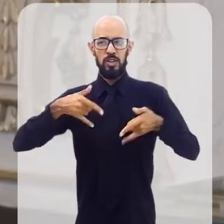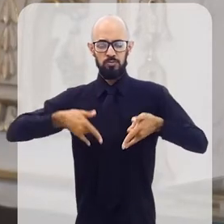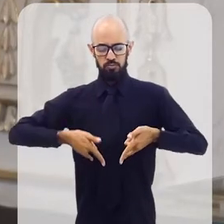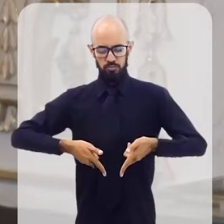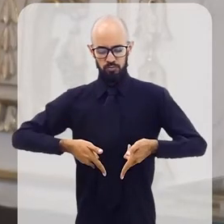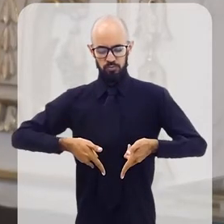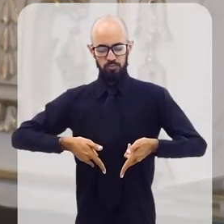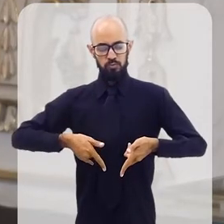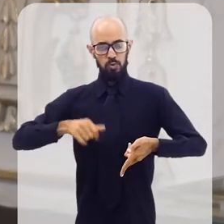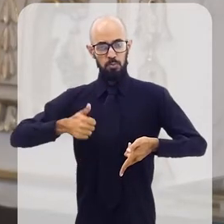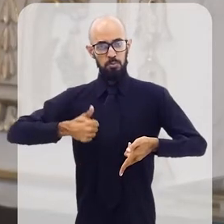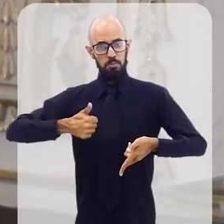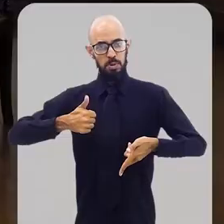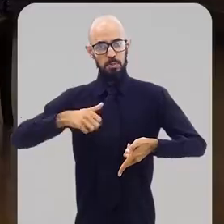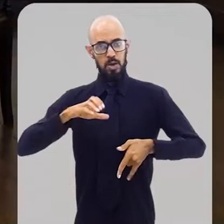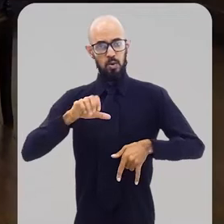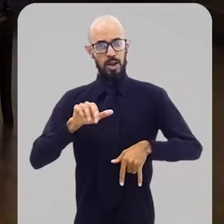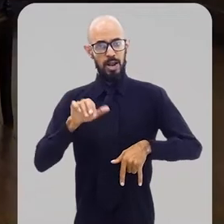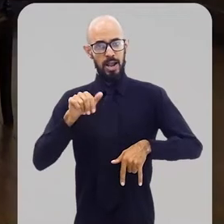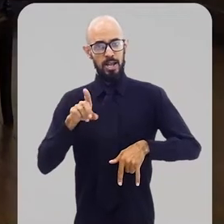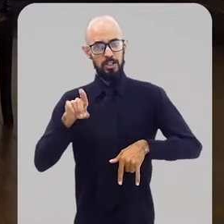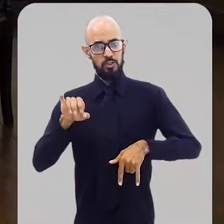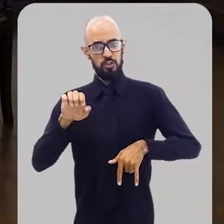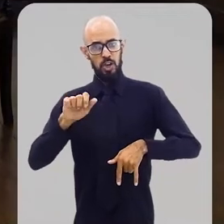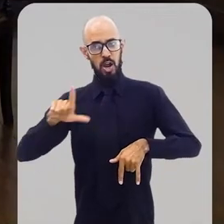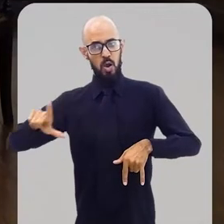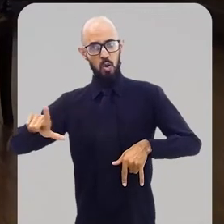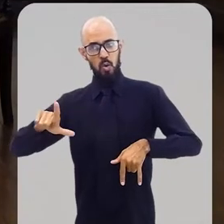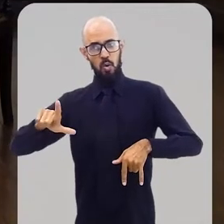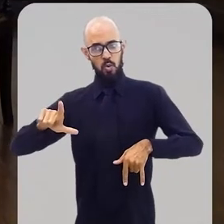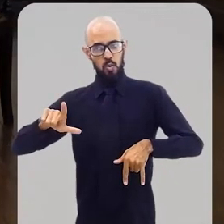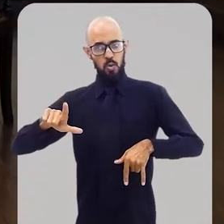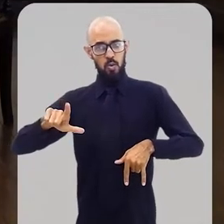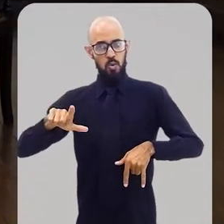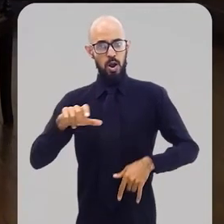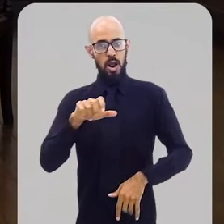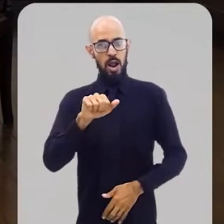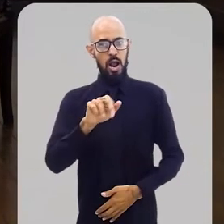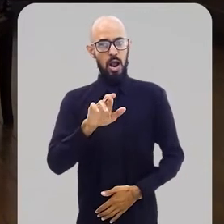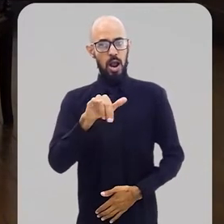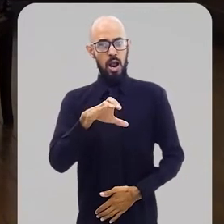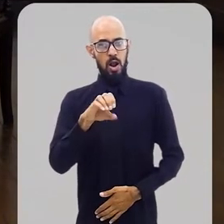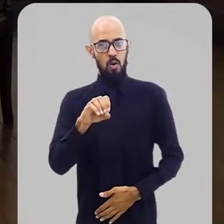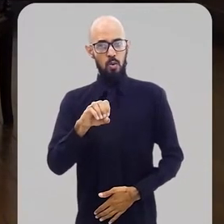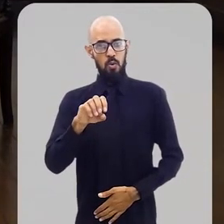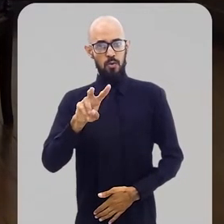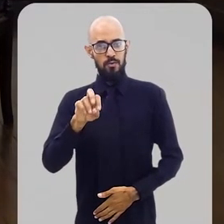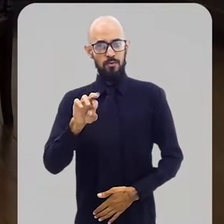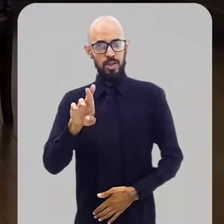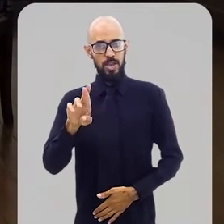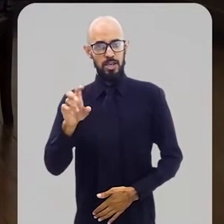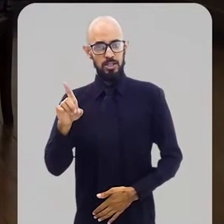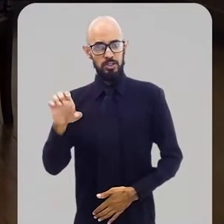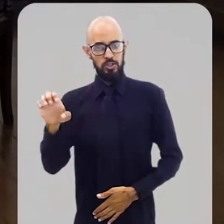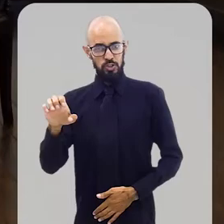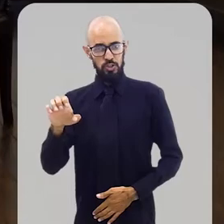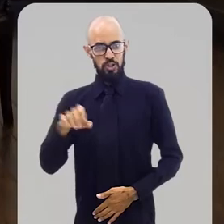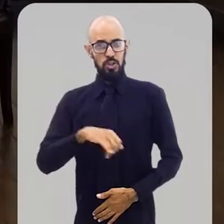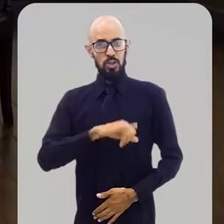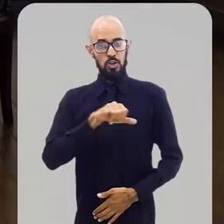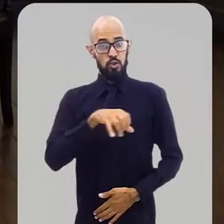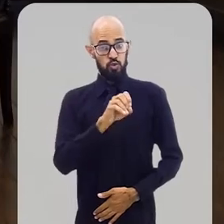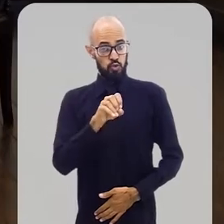enterrado o corpo do primeiro Cardeal é isso sim o Rio de Janeiro Cardeal Arcoverde Cardeal Arcoverde Joaquim